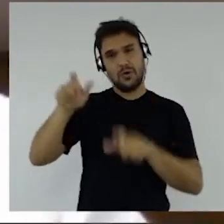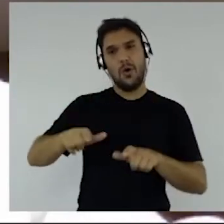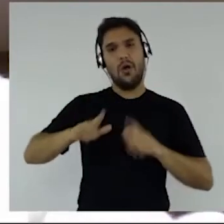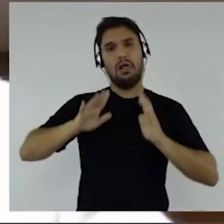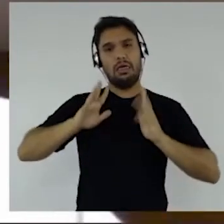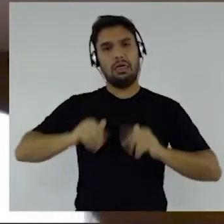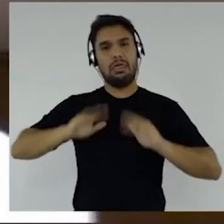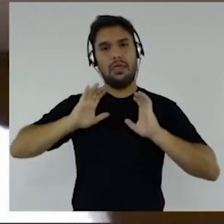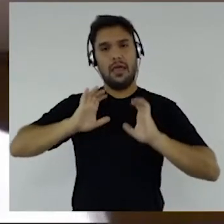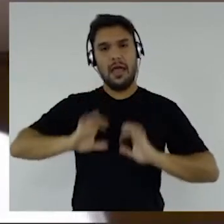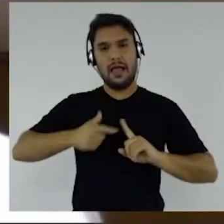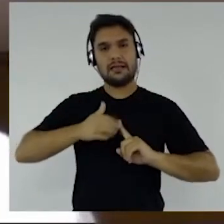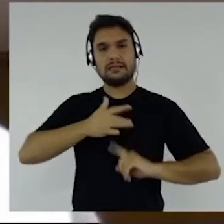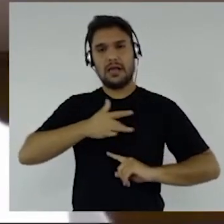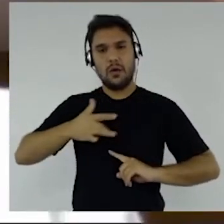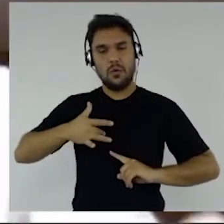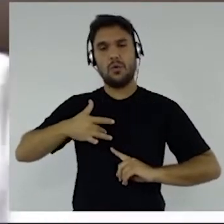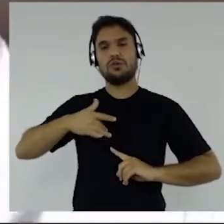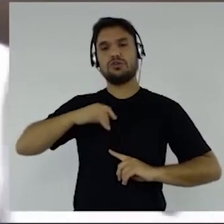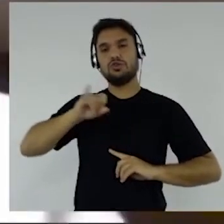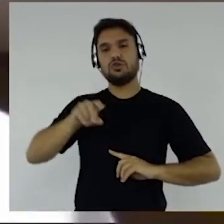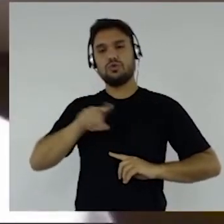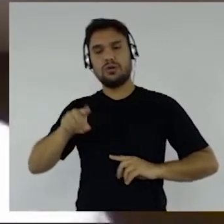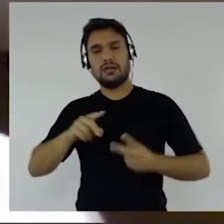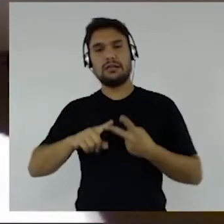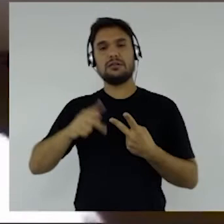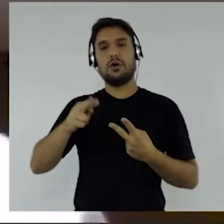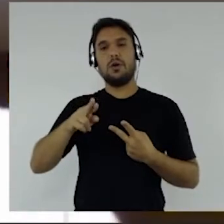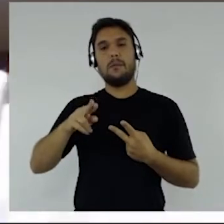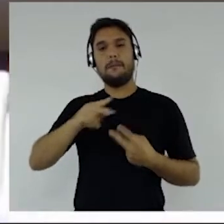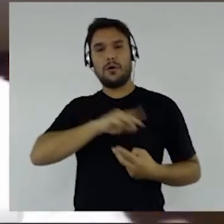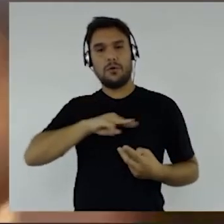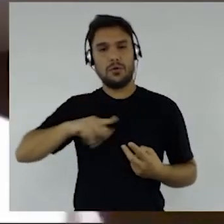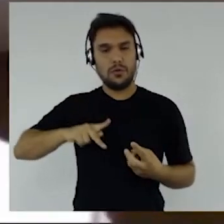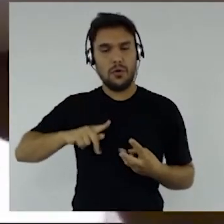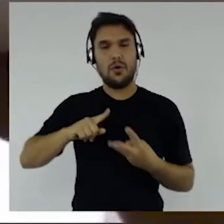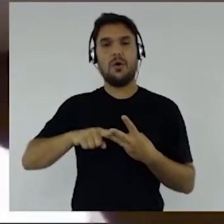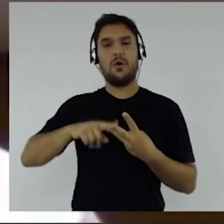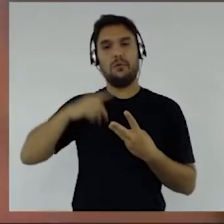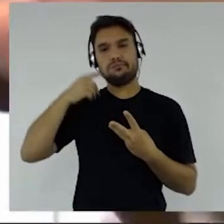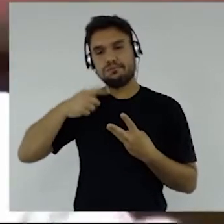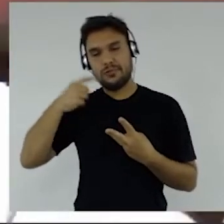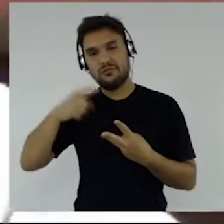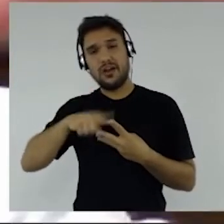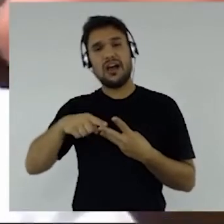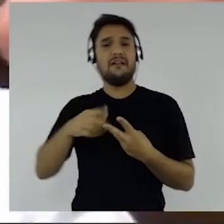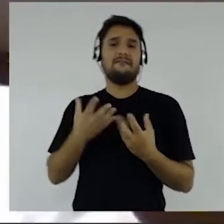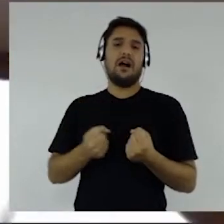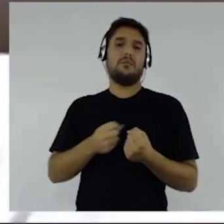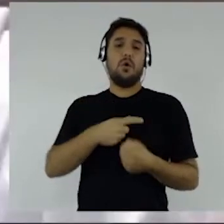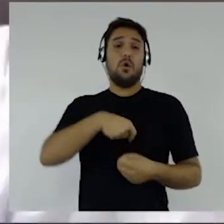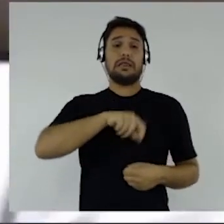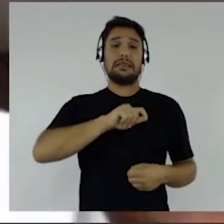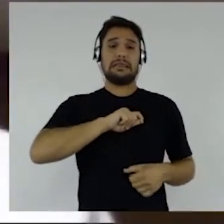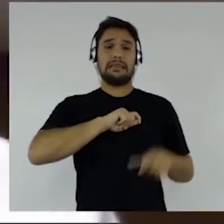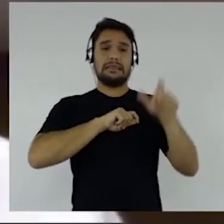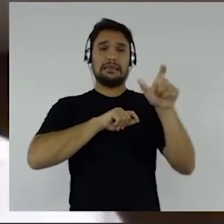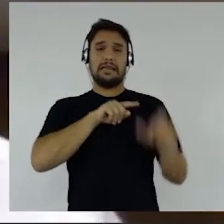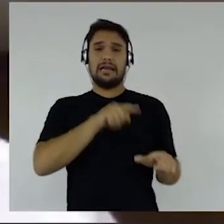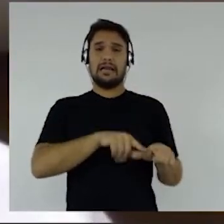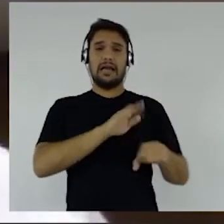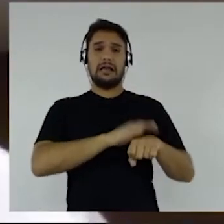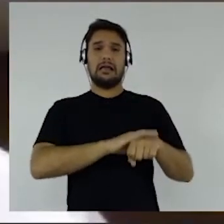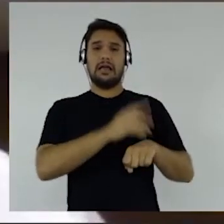física, a saúde de juízes, promotores e defensores e colegas advogados, vamos deixar que o delegado